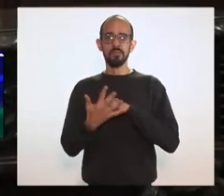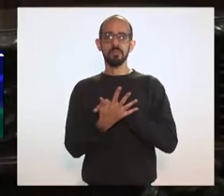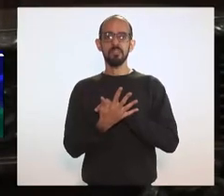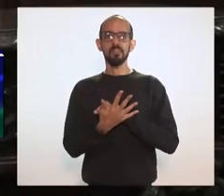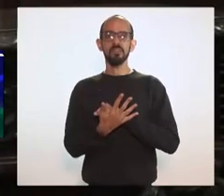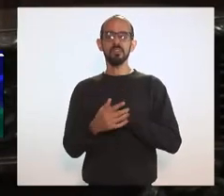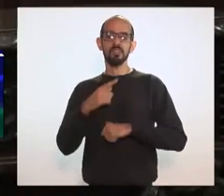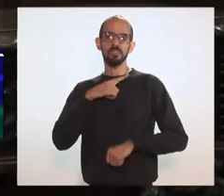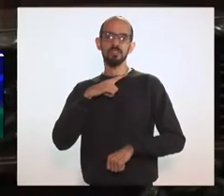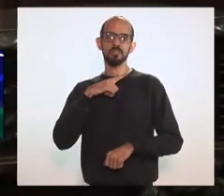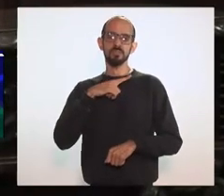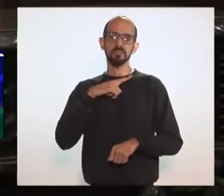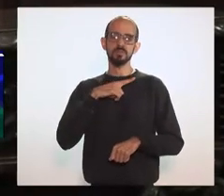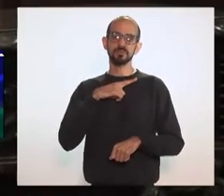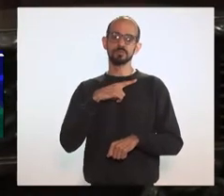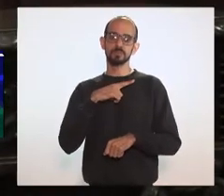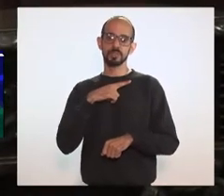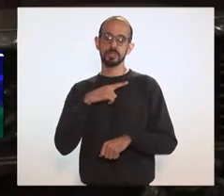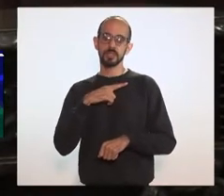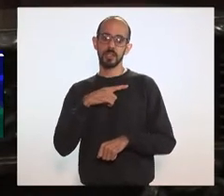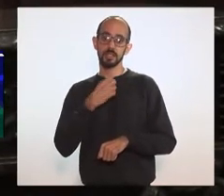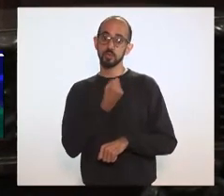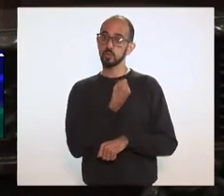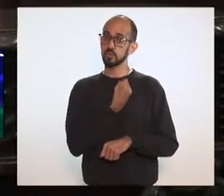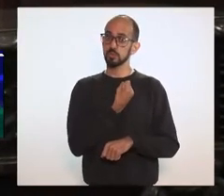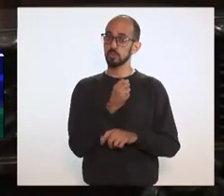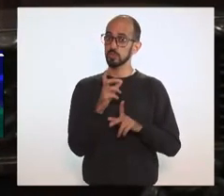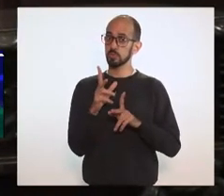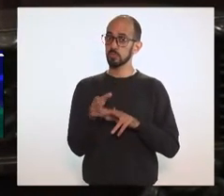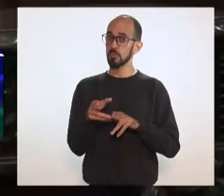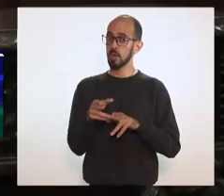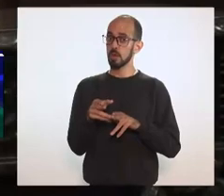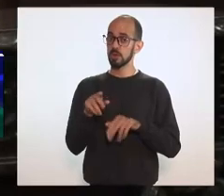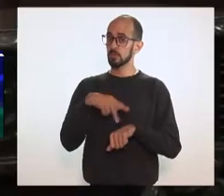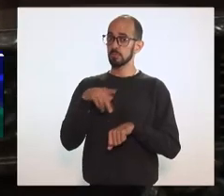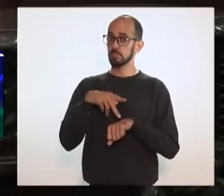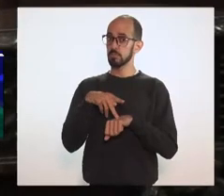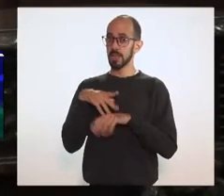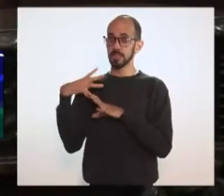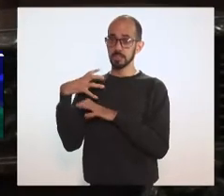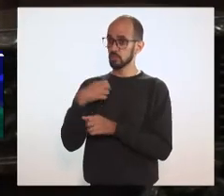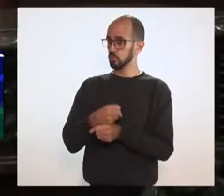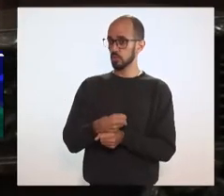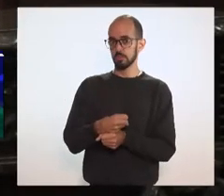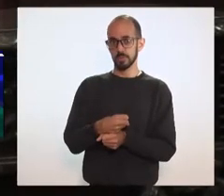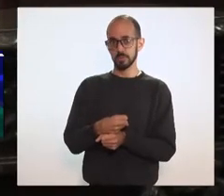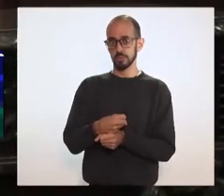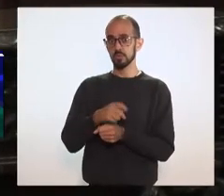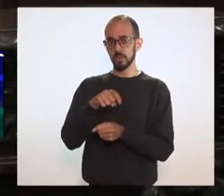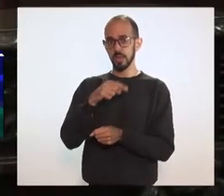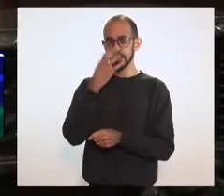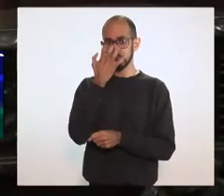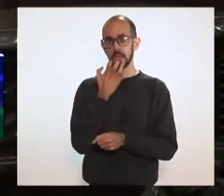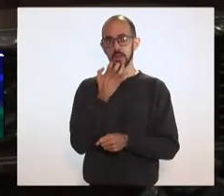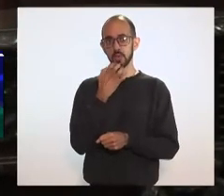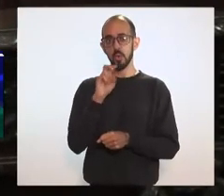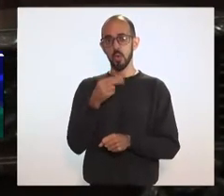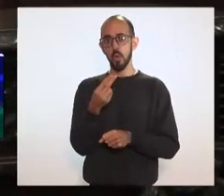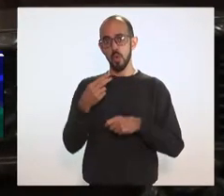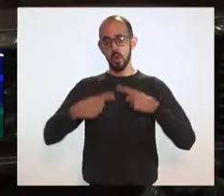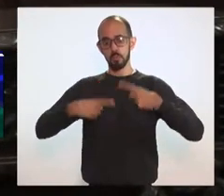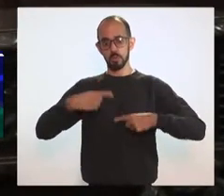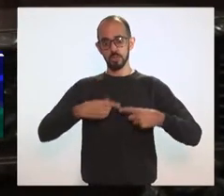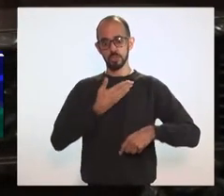tem números de países inteiros. Isso é muito sério. Ou a política